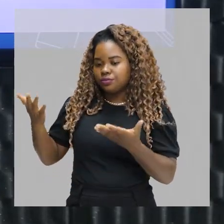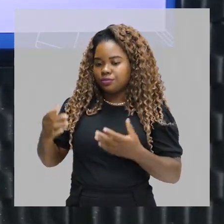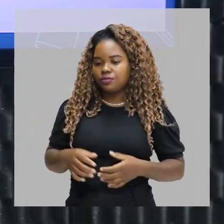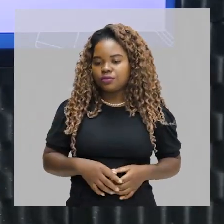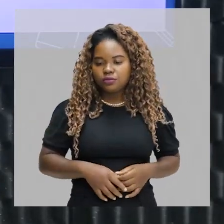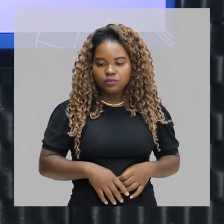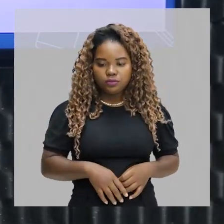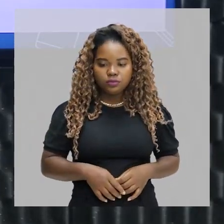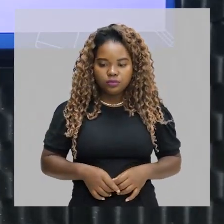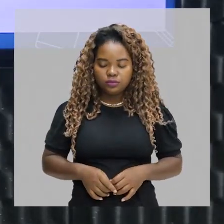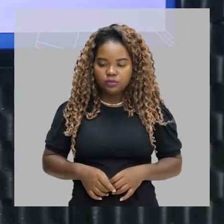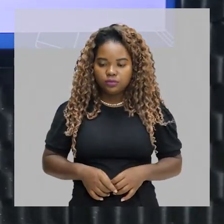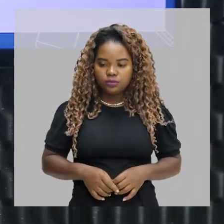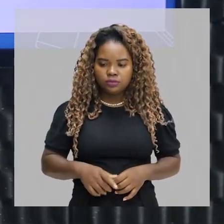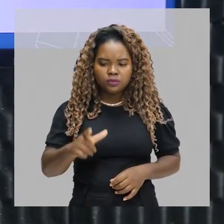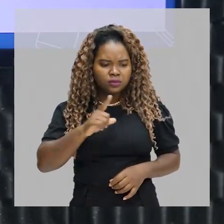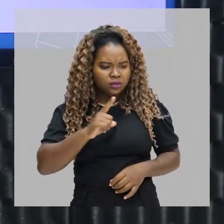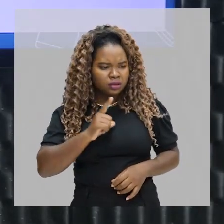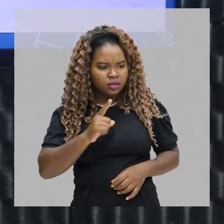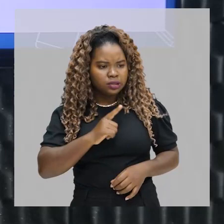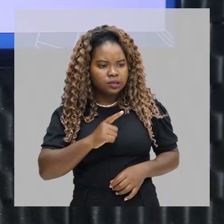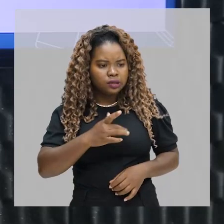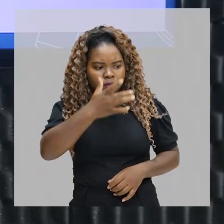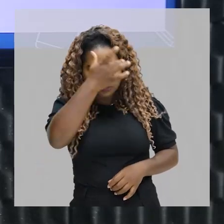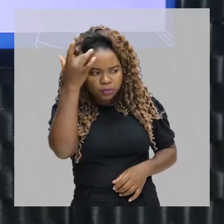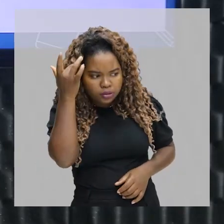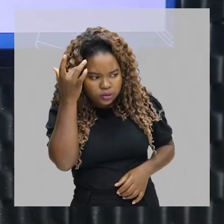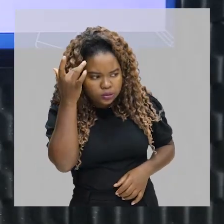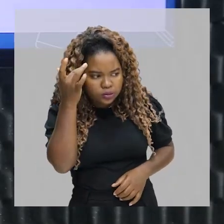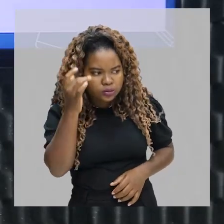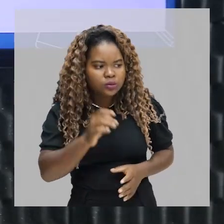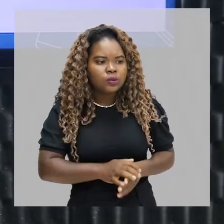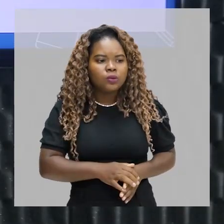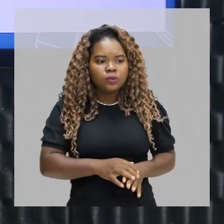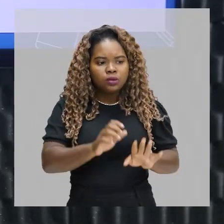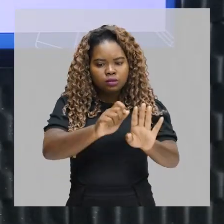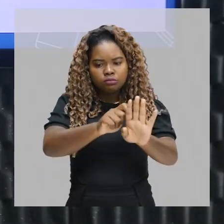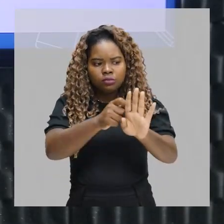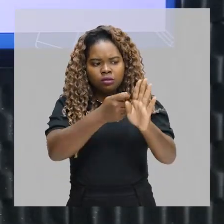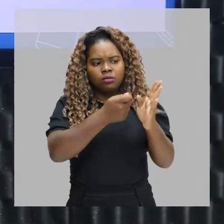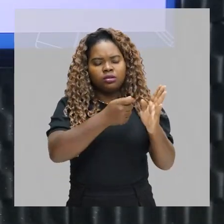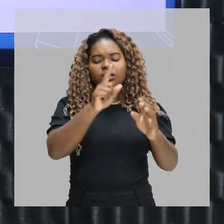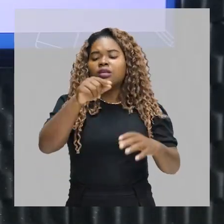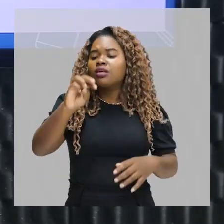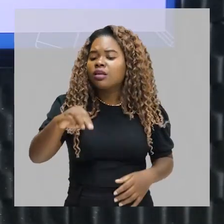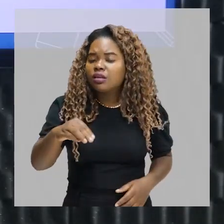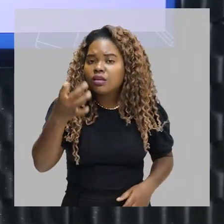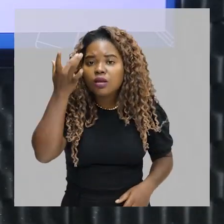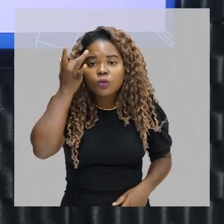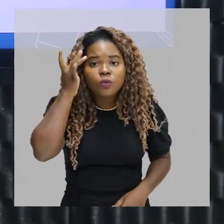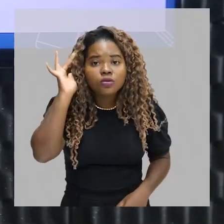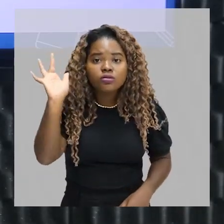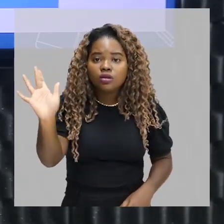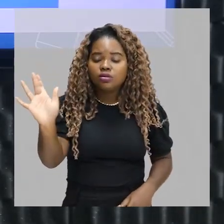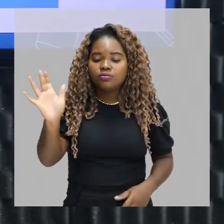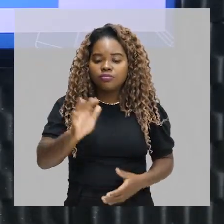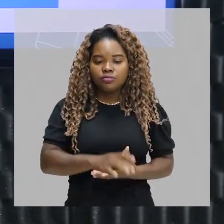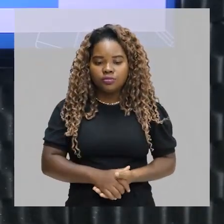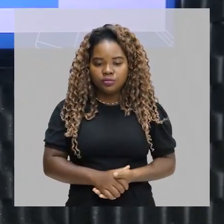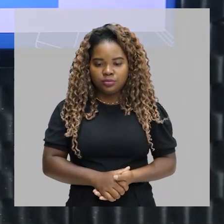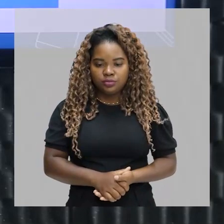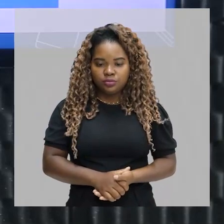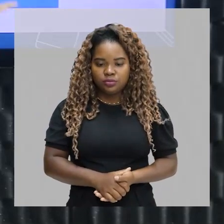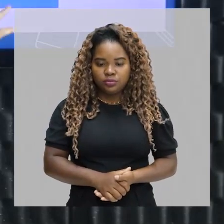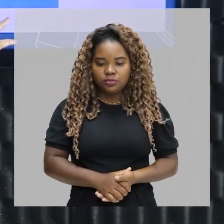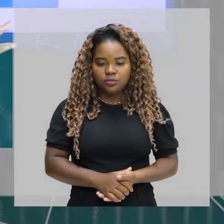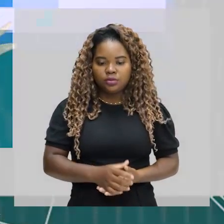the door. Tem alguém na porta. Quem está na porta? Não sei, não é alguém específico. Tá? Então,